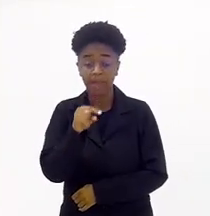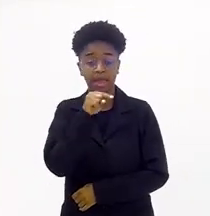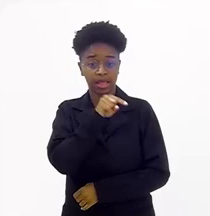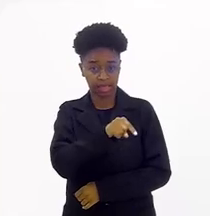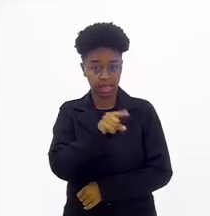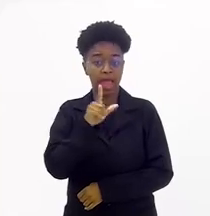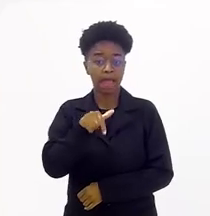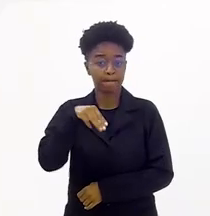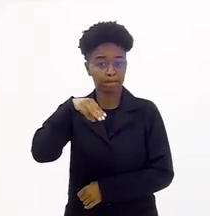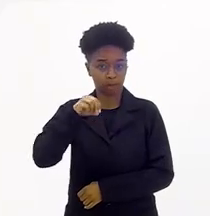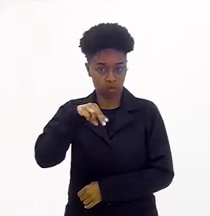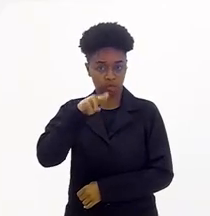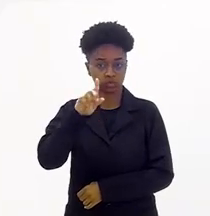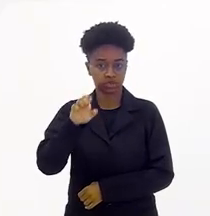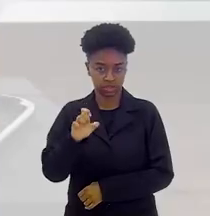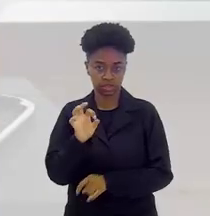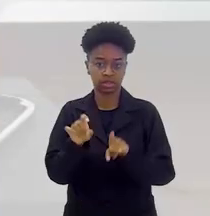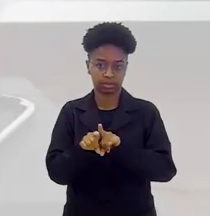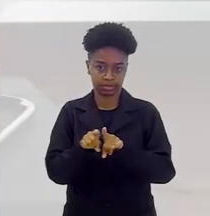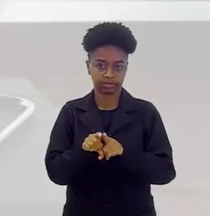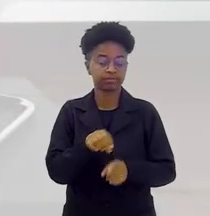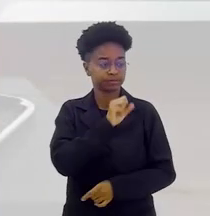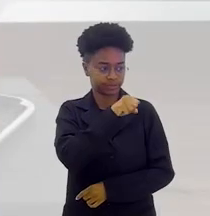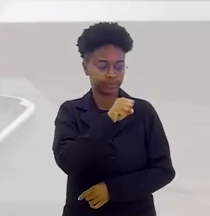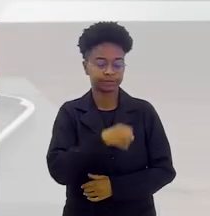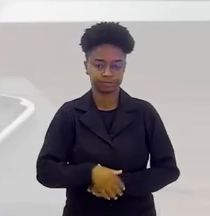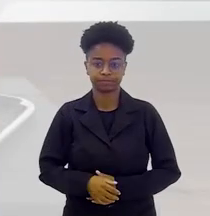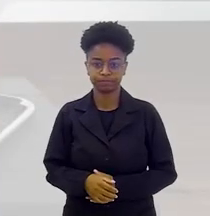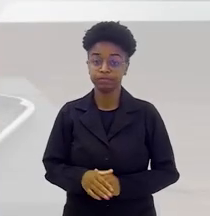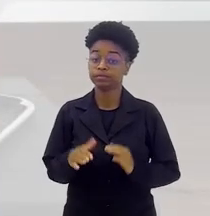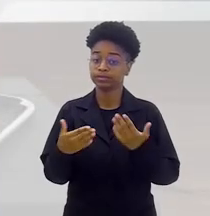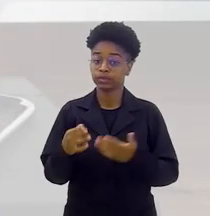Dorani Tempesta, é monge. Sim.